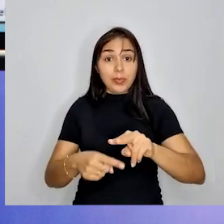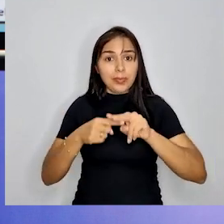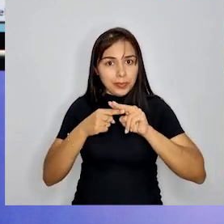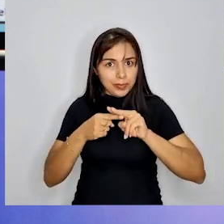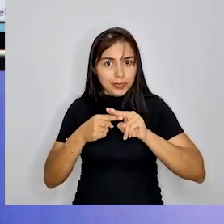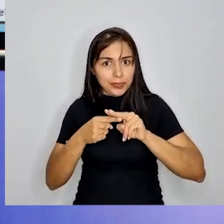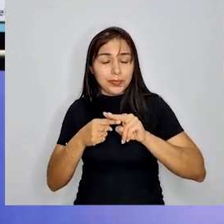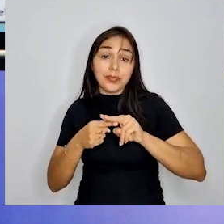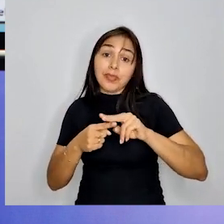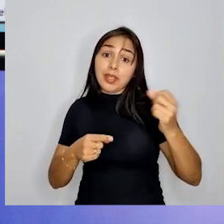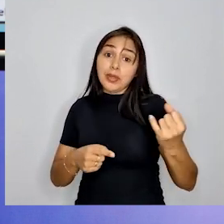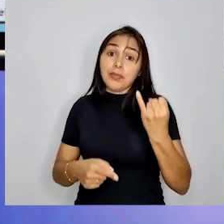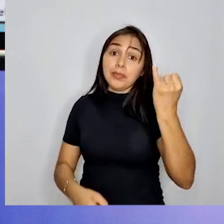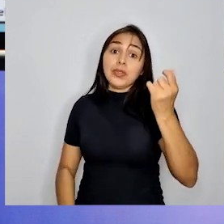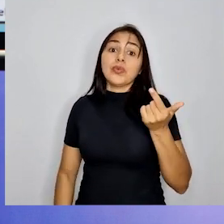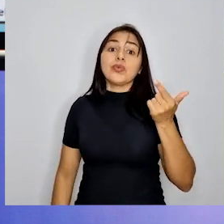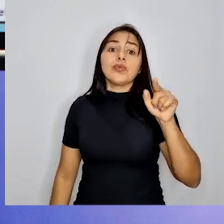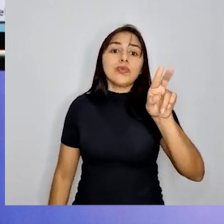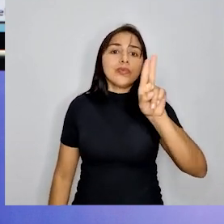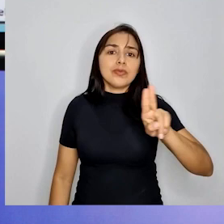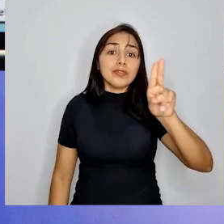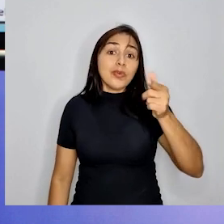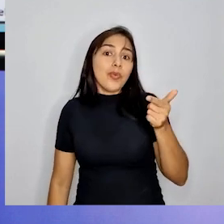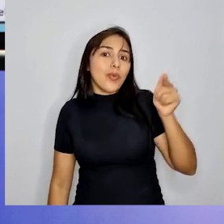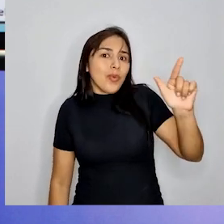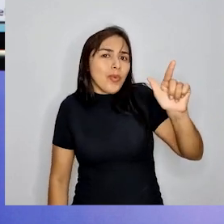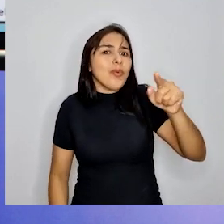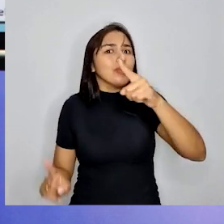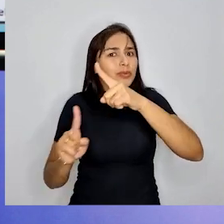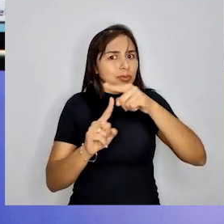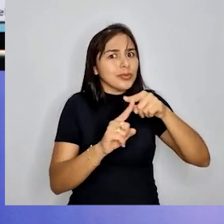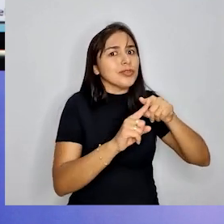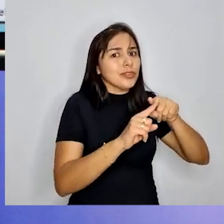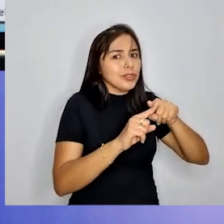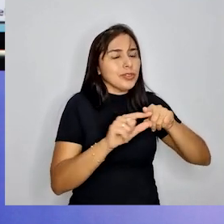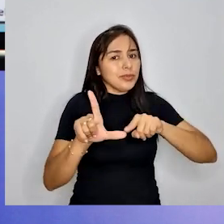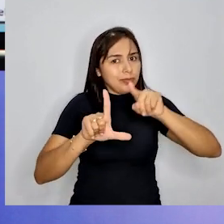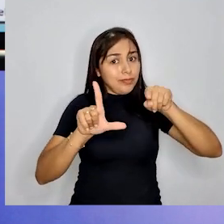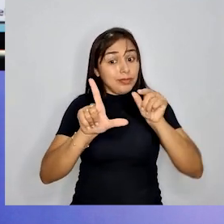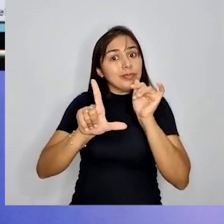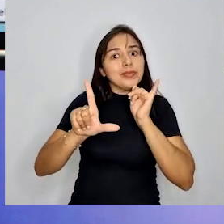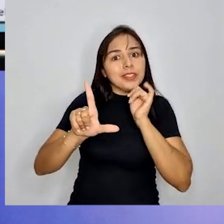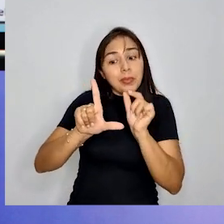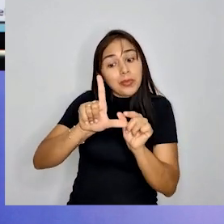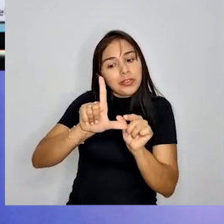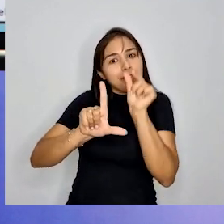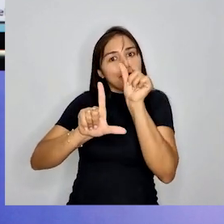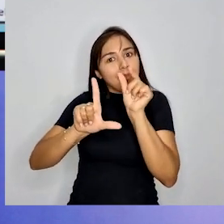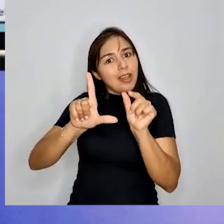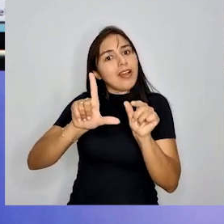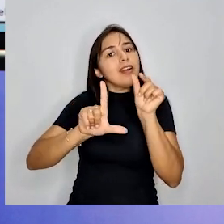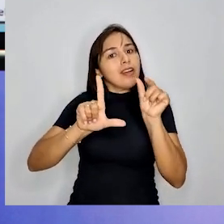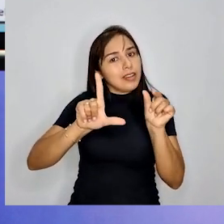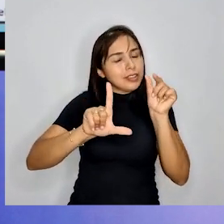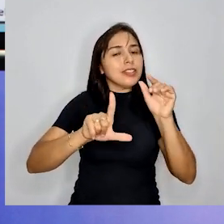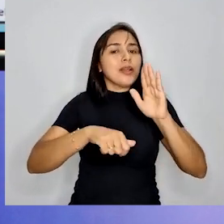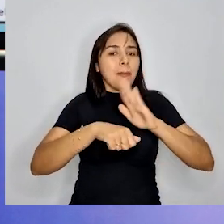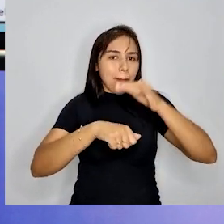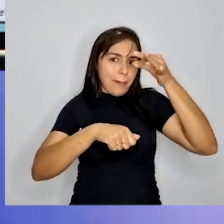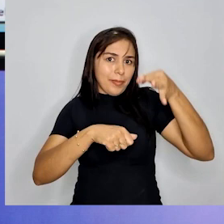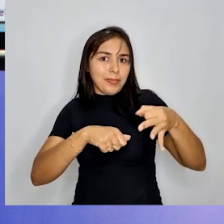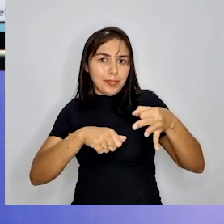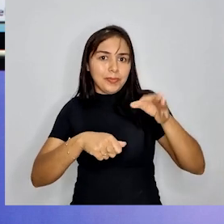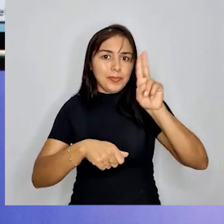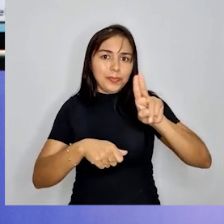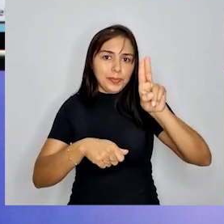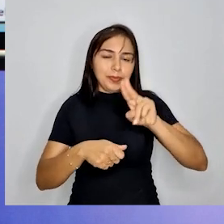essas grandezas né mas dela que seria um gráfico de barras certo seria mais adequado Olha